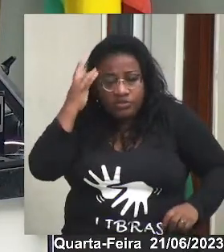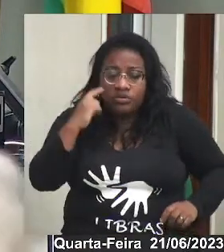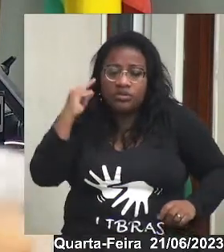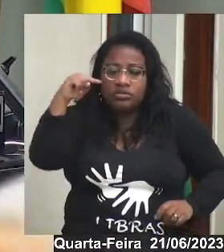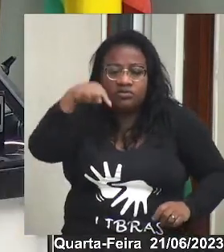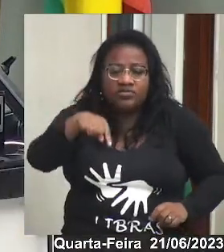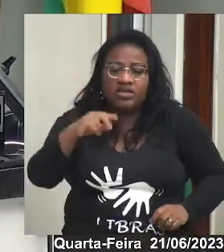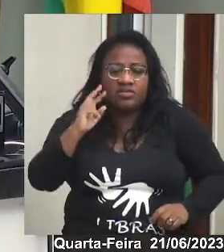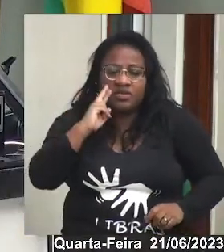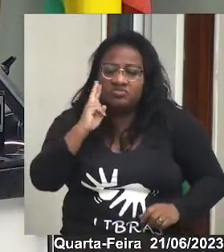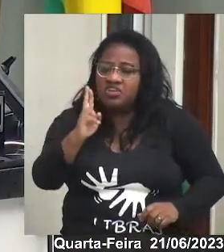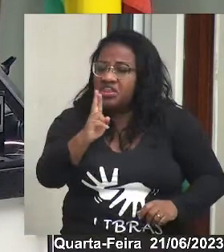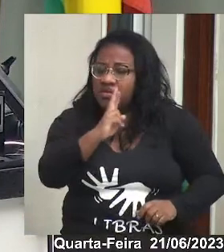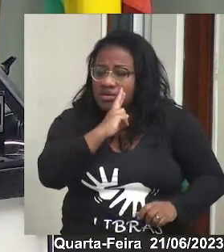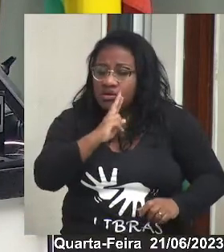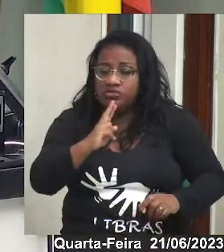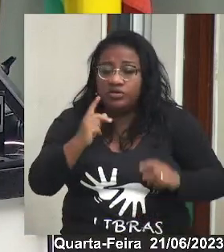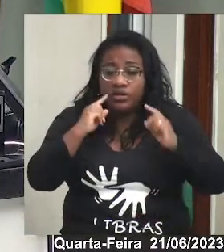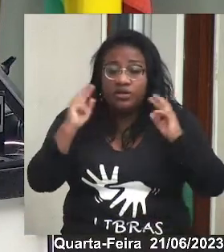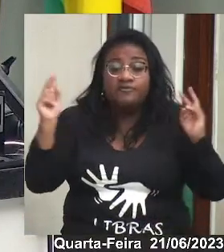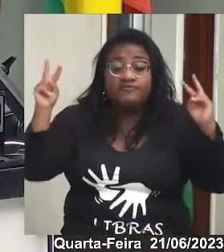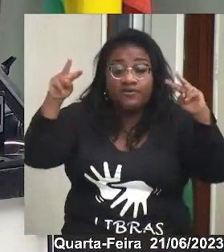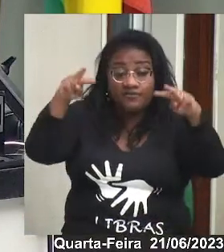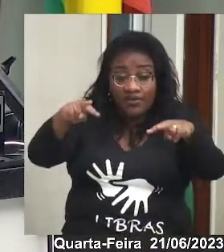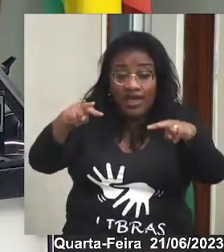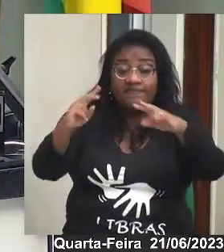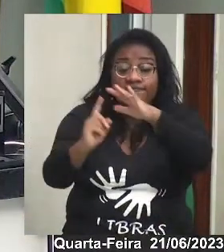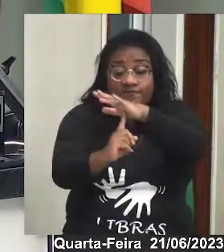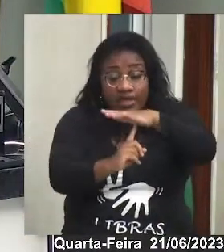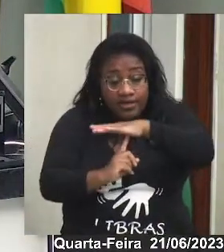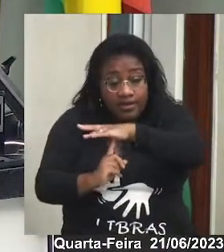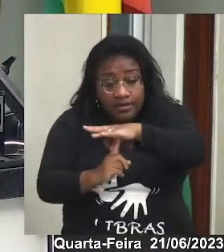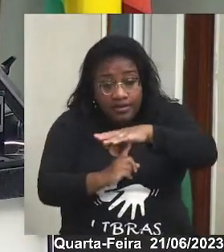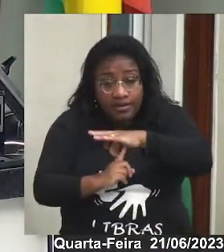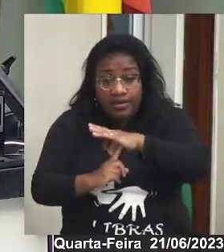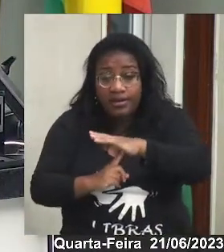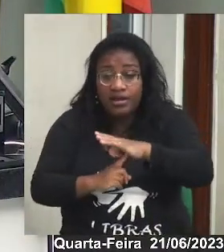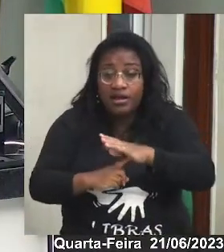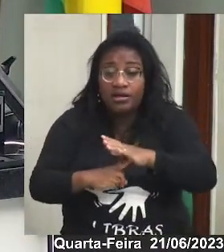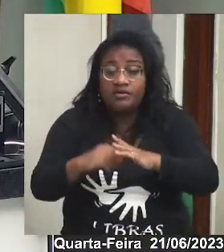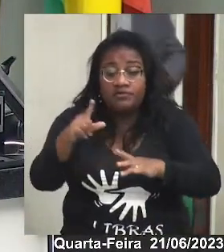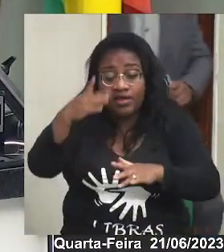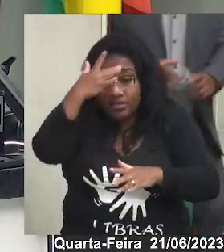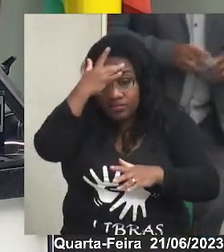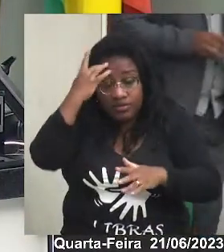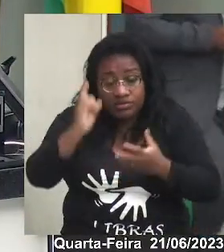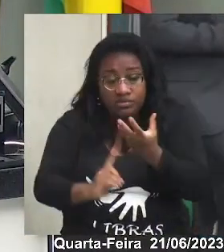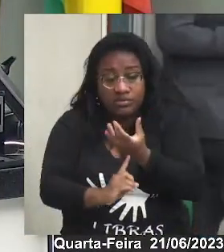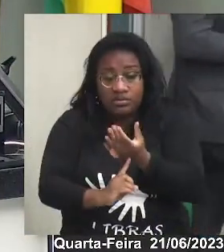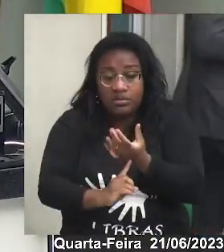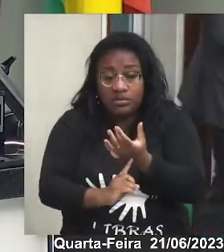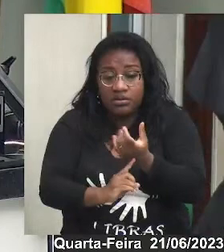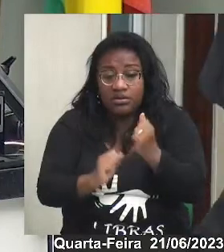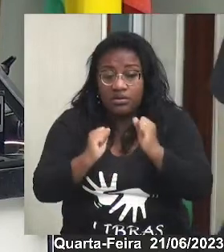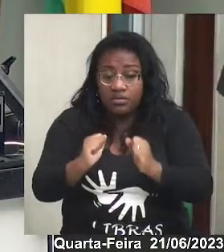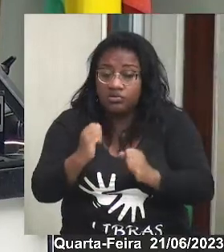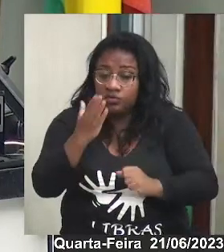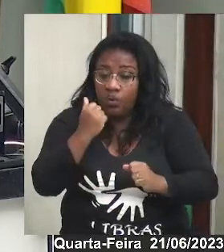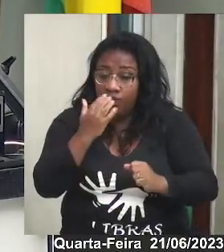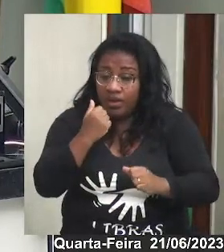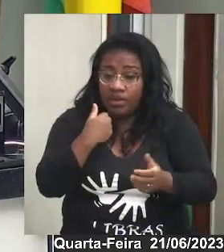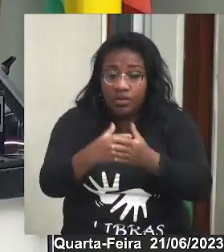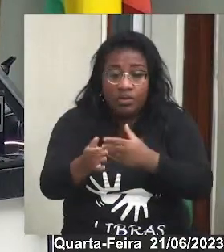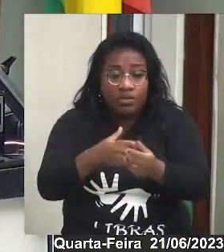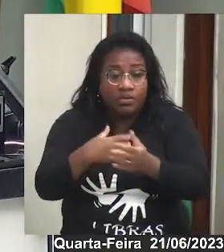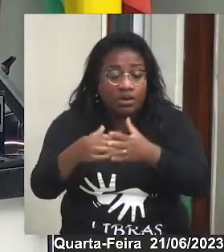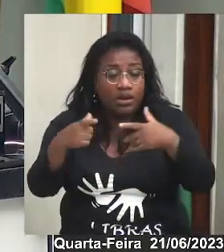das Artes por causa de restaurante. Vêm por causa de vocês, vêm por causa dos artistas, porque para comer, come em qualquer lugar de